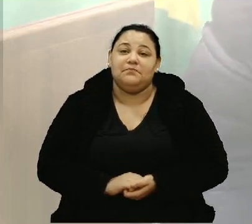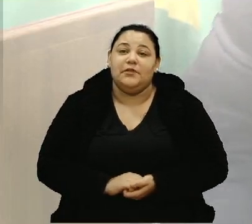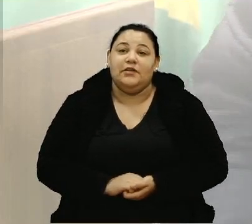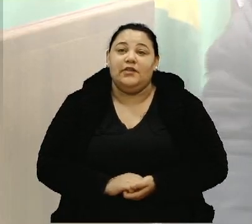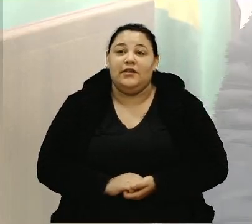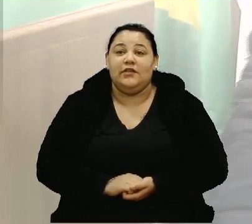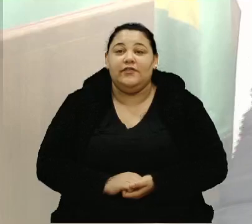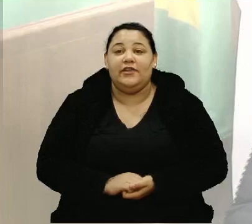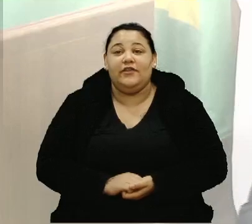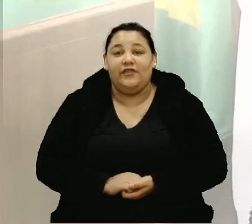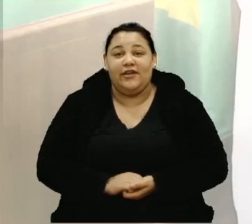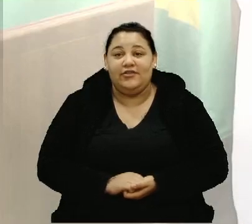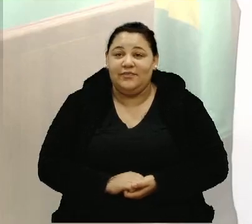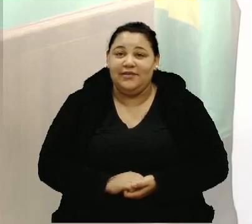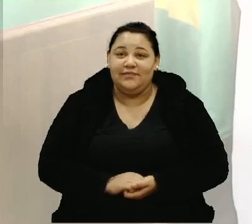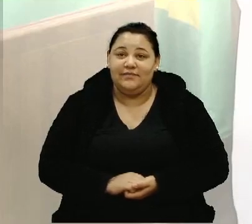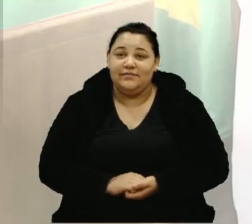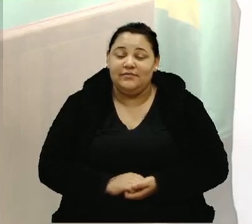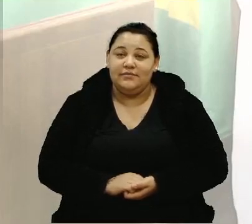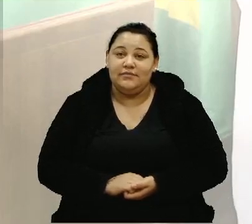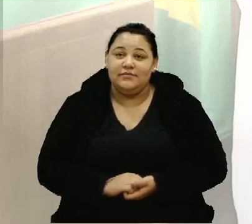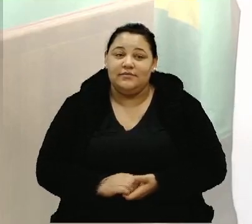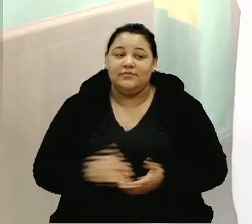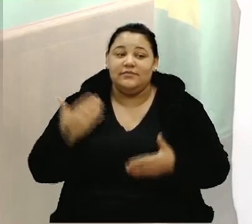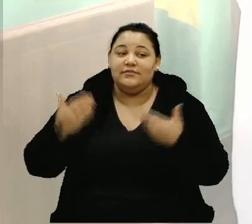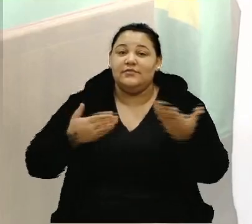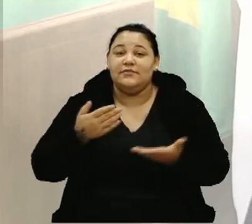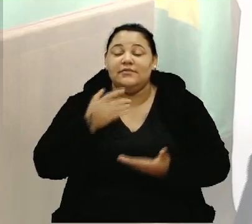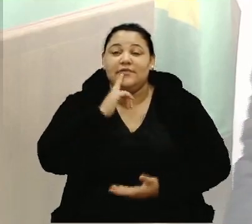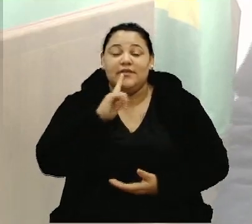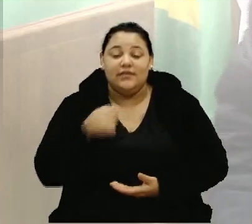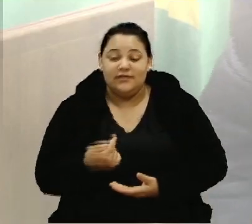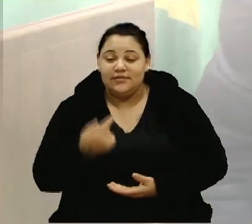E quando a nobre colega Gladys fala,